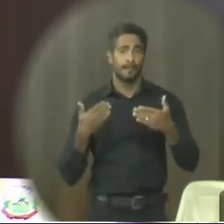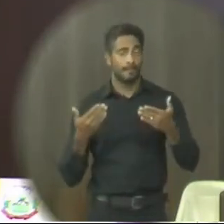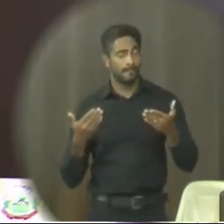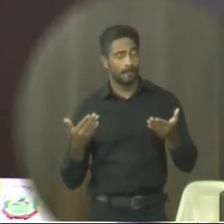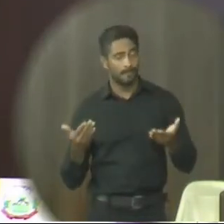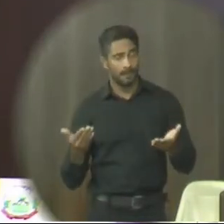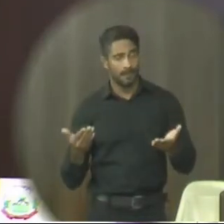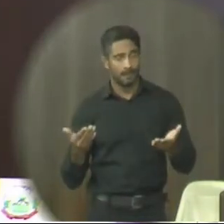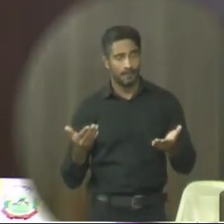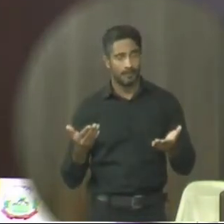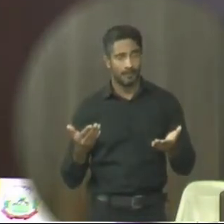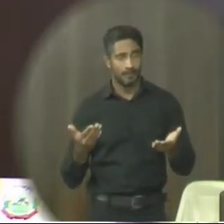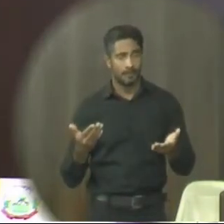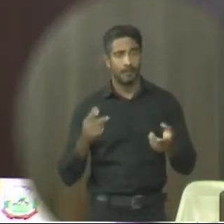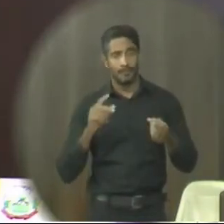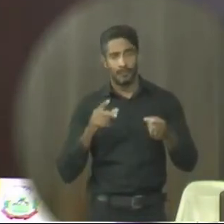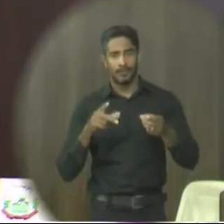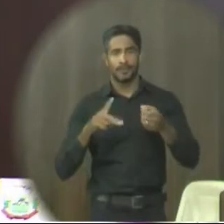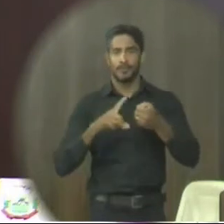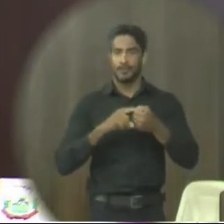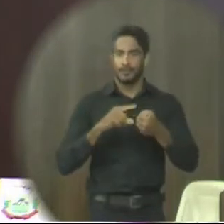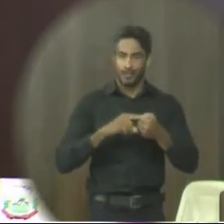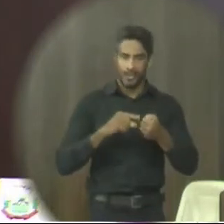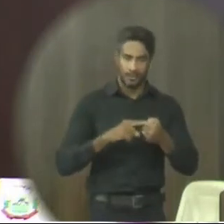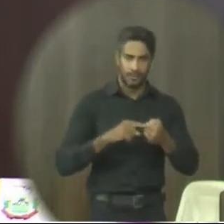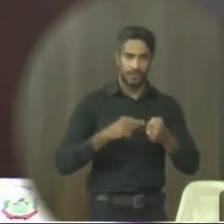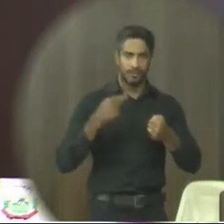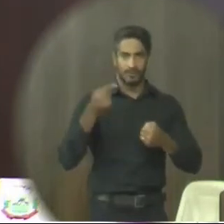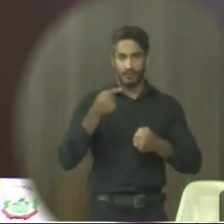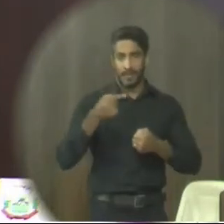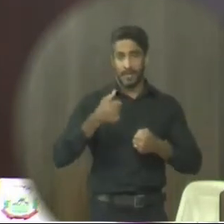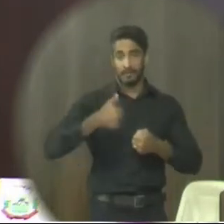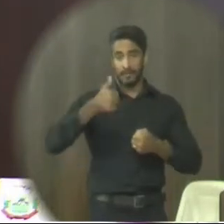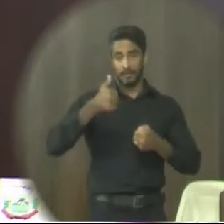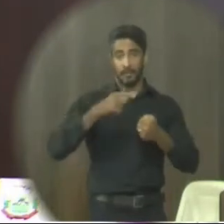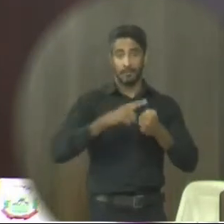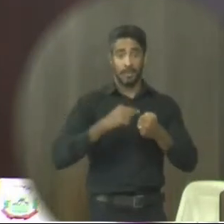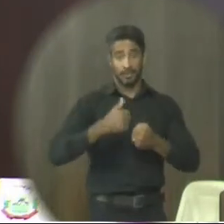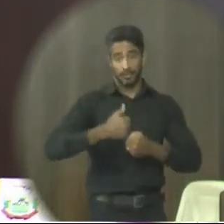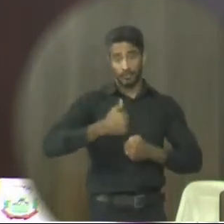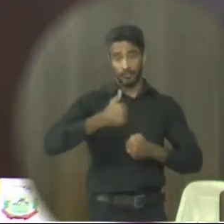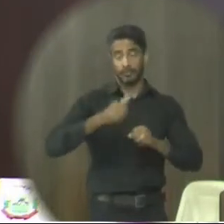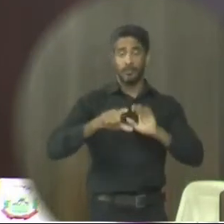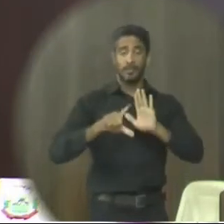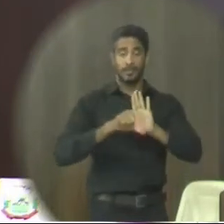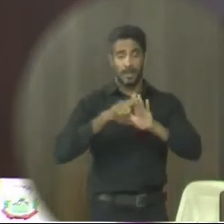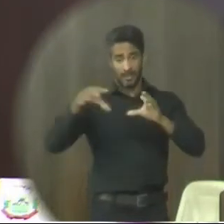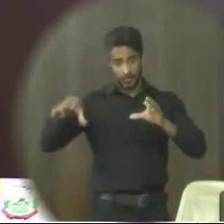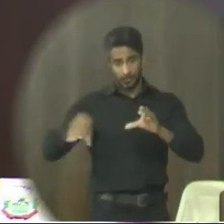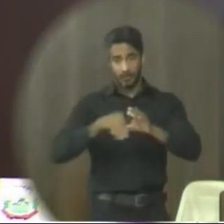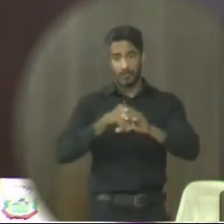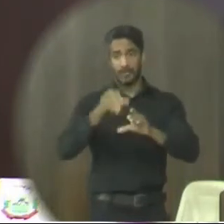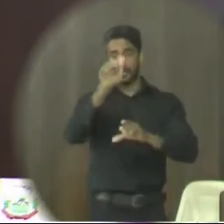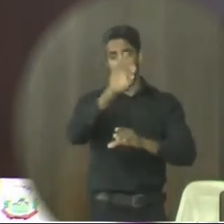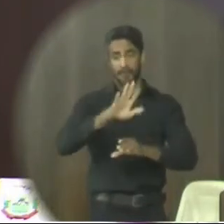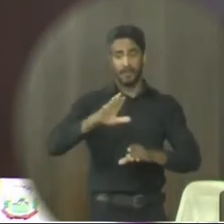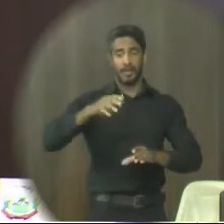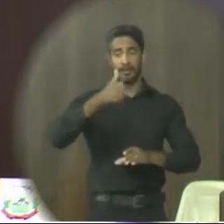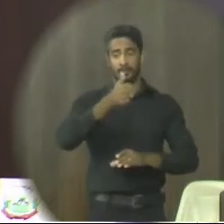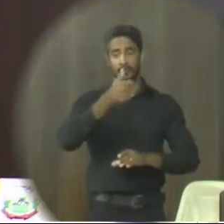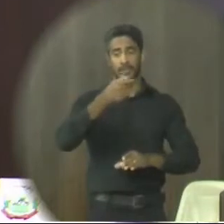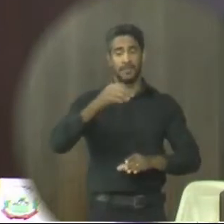Necessárias, nos termos do artigo, do parágrafo 1º, do artigo 1 e da Lei Complementar Federal número 101